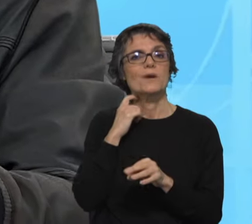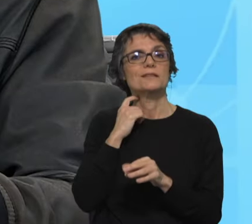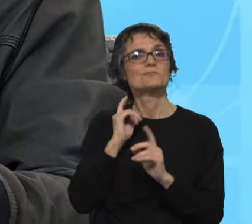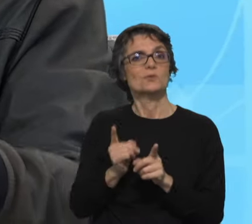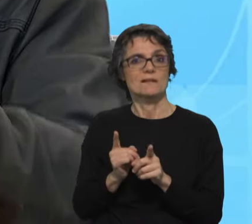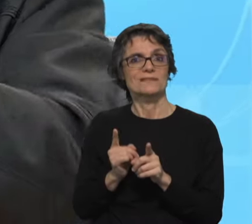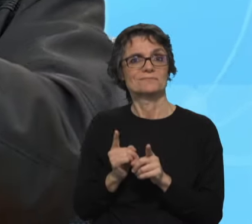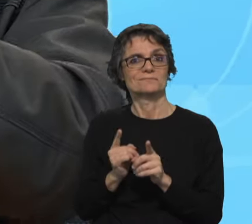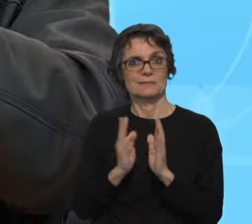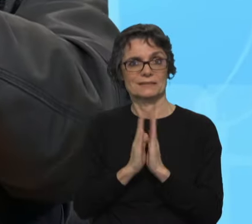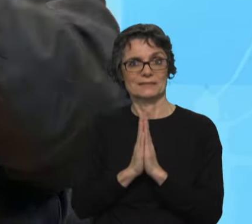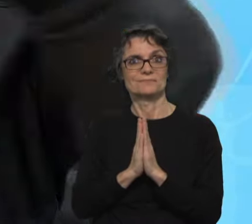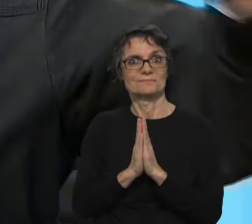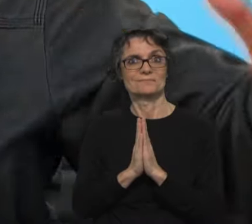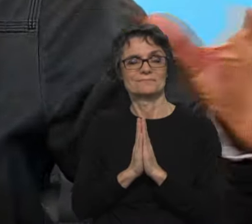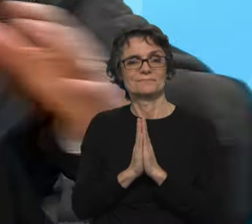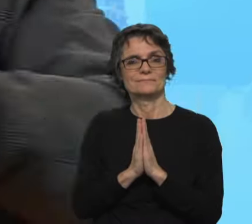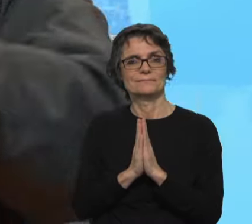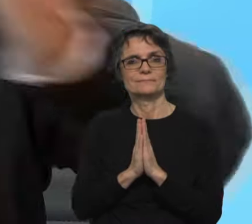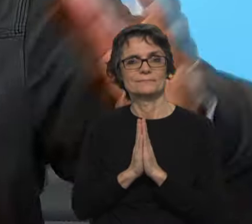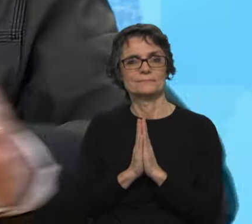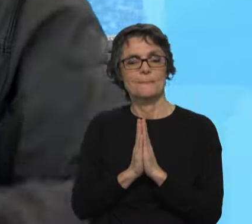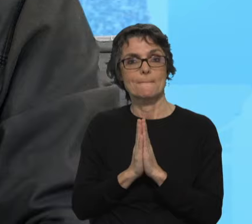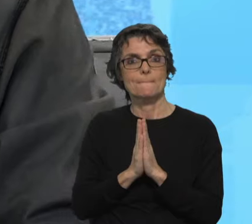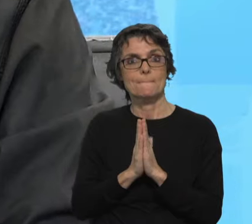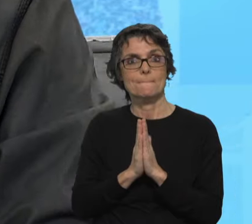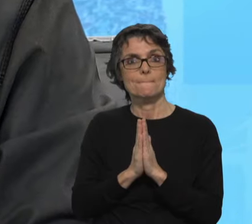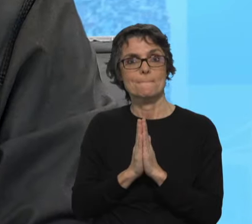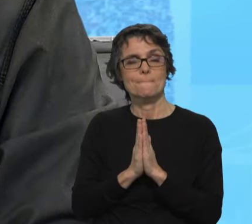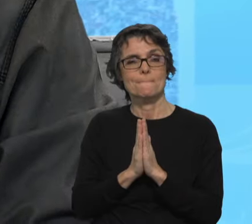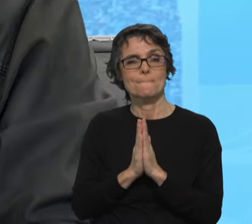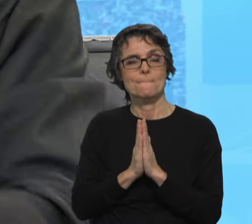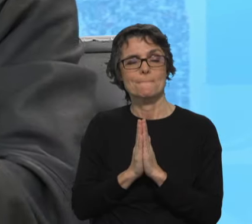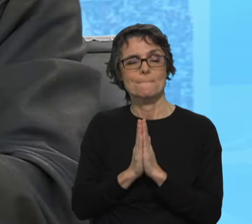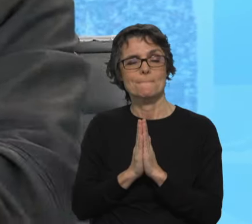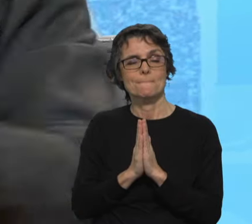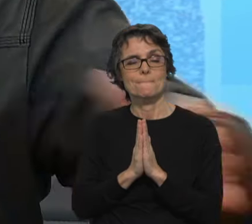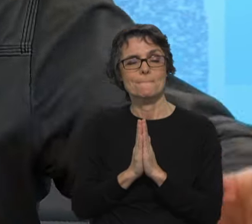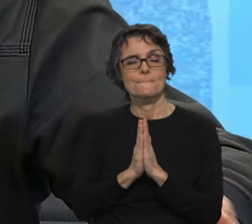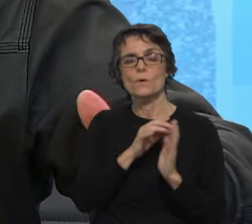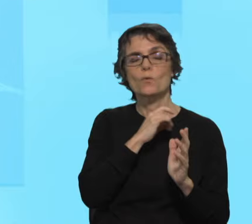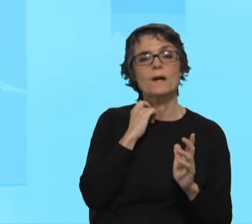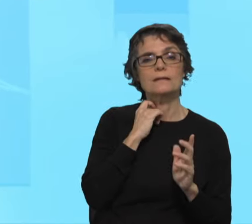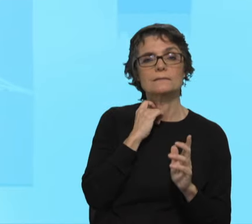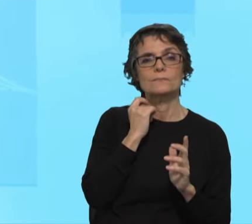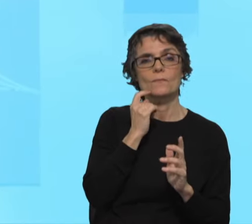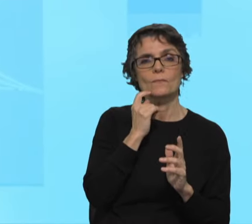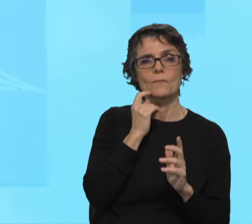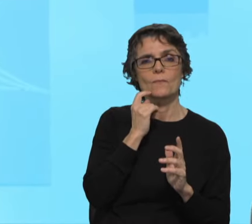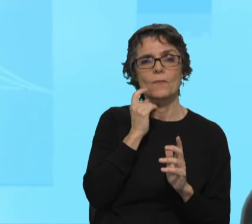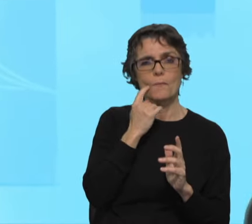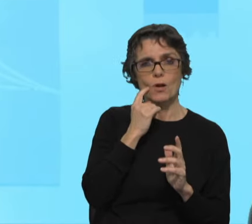a a missa e está aberta O O ele distribui amêndoas não é não não não